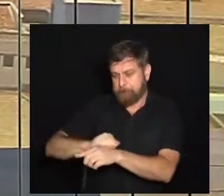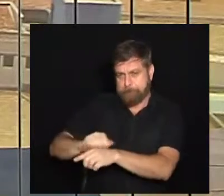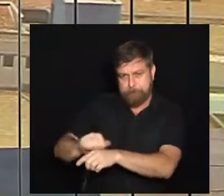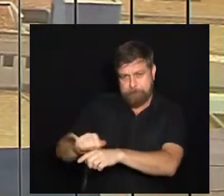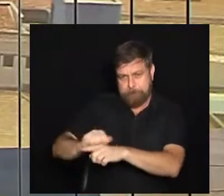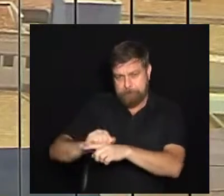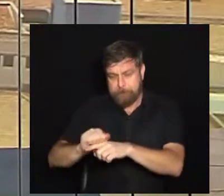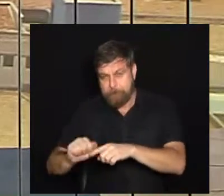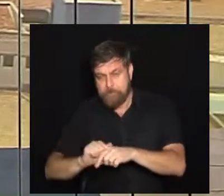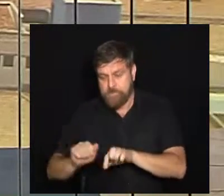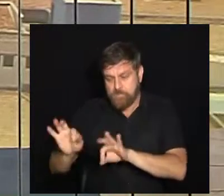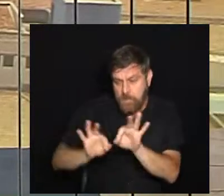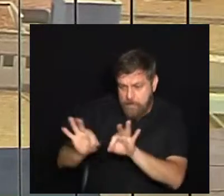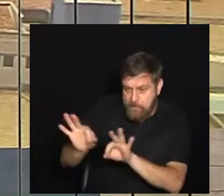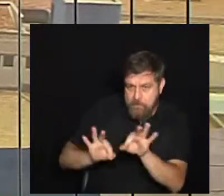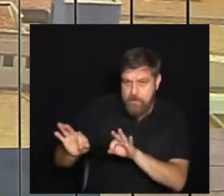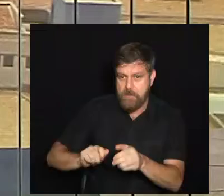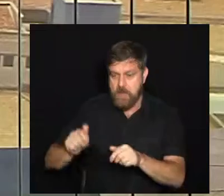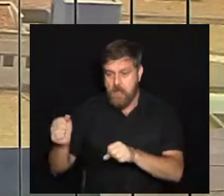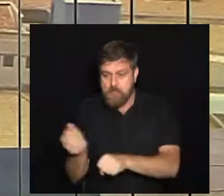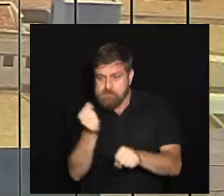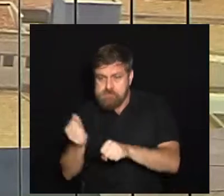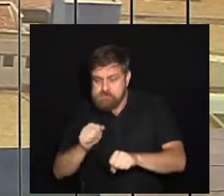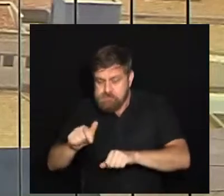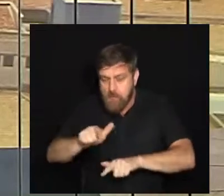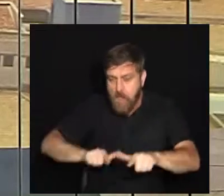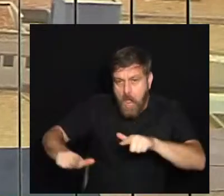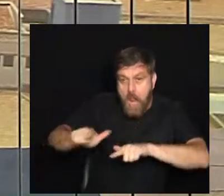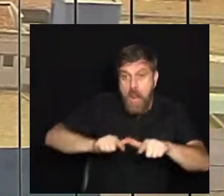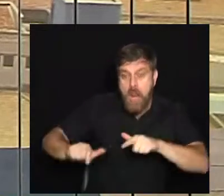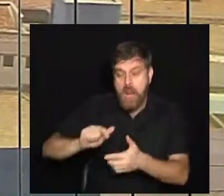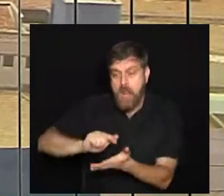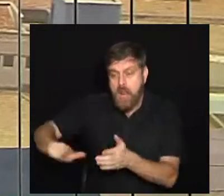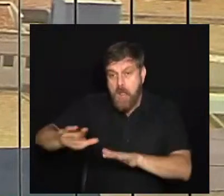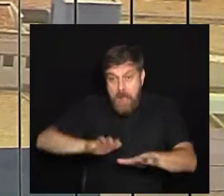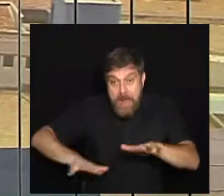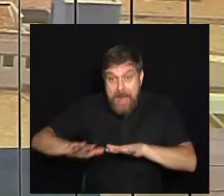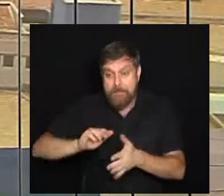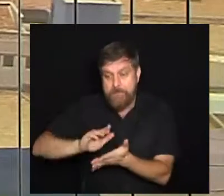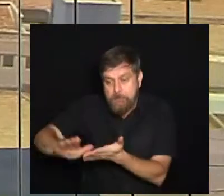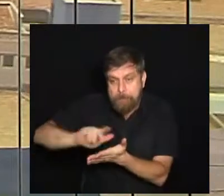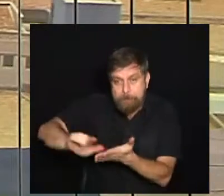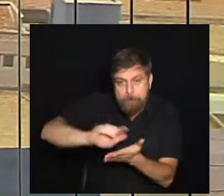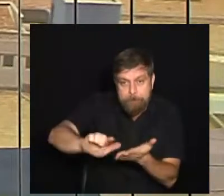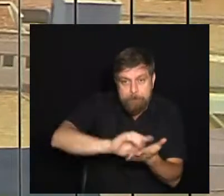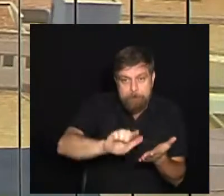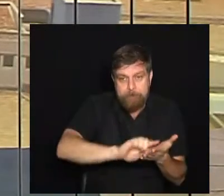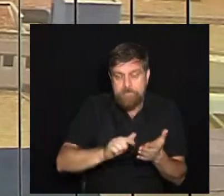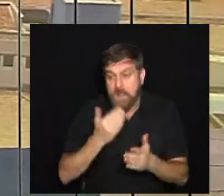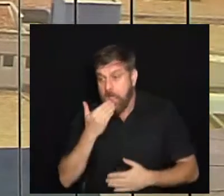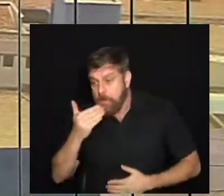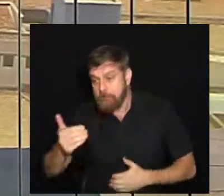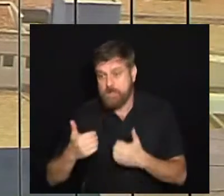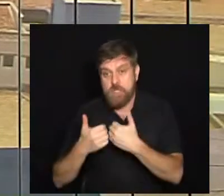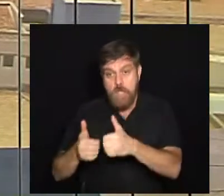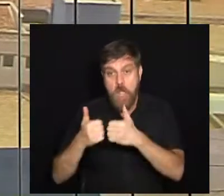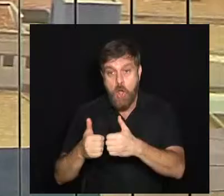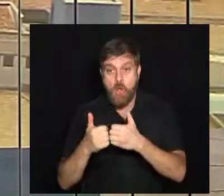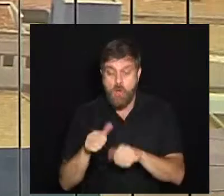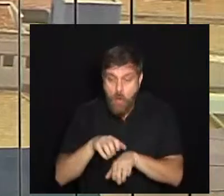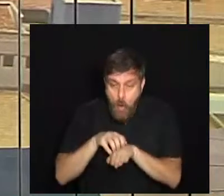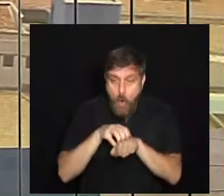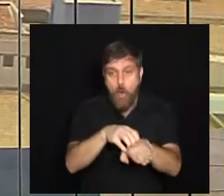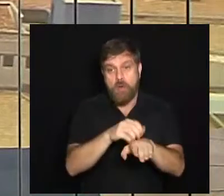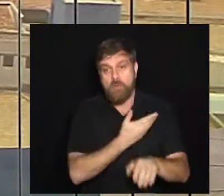de transporte público é essa é uma uma questão que nós estamos apelando a as empresas de transporte público para que e começa a executar essa tarefa em